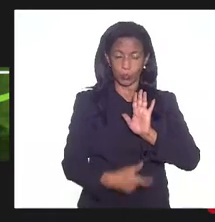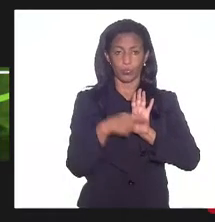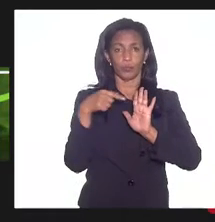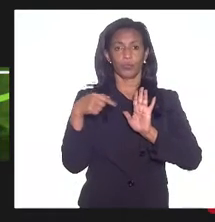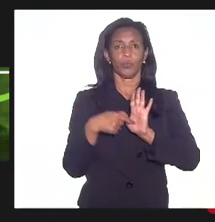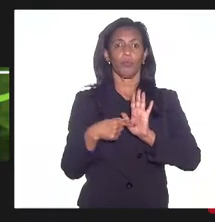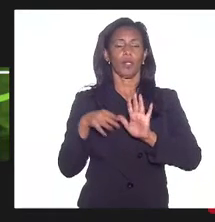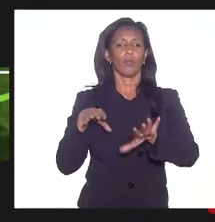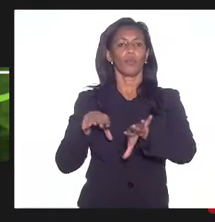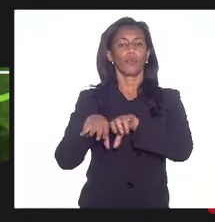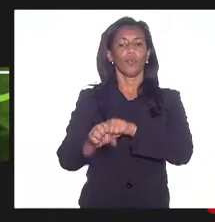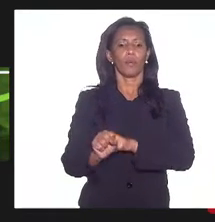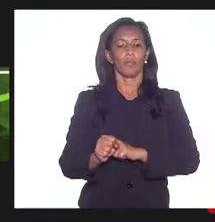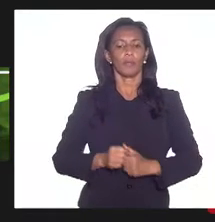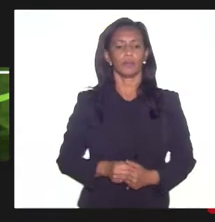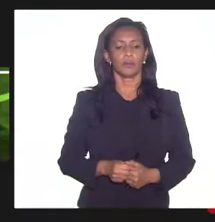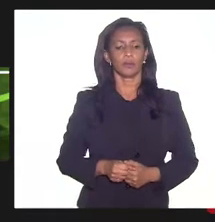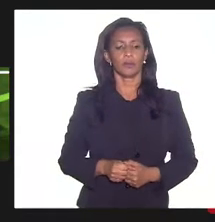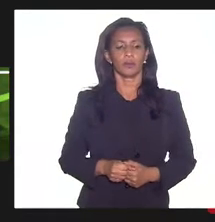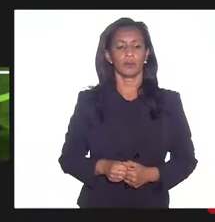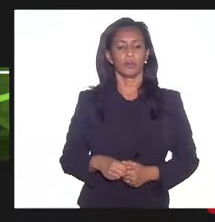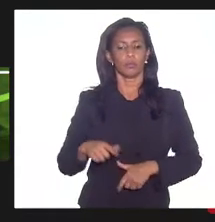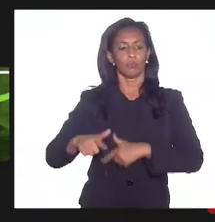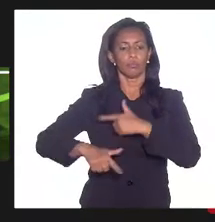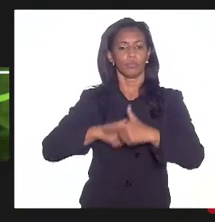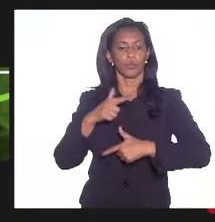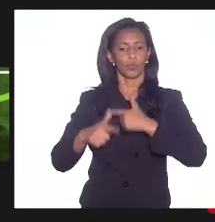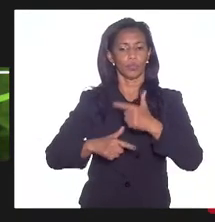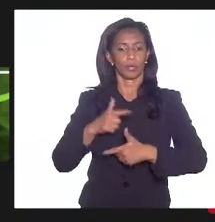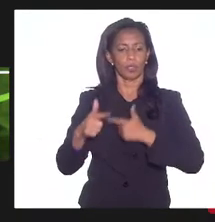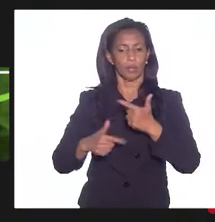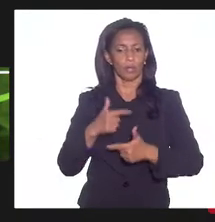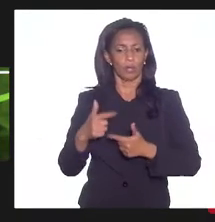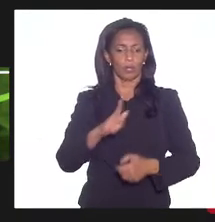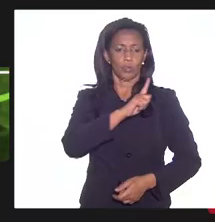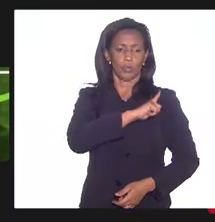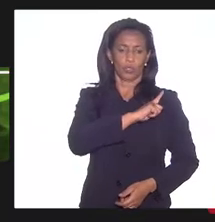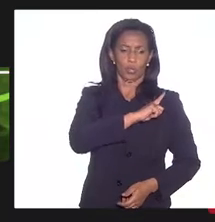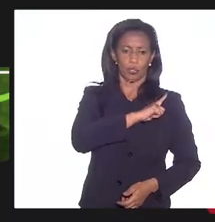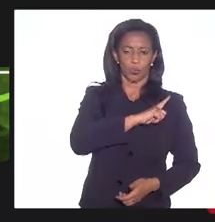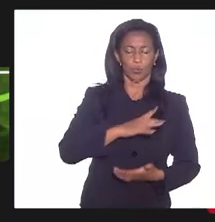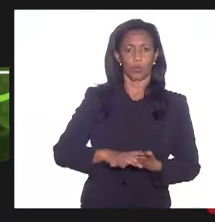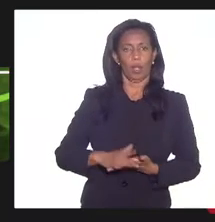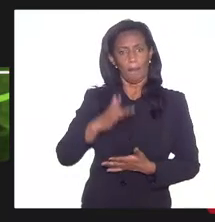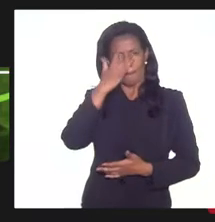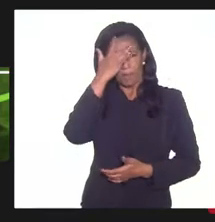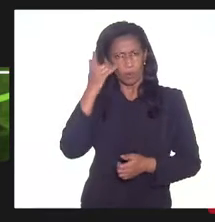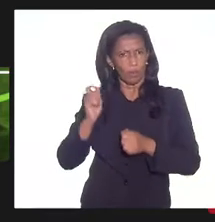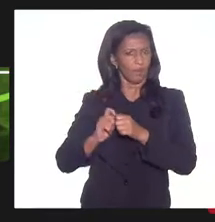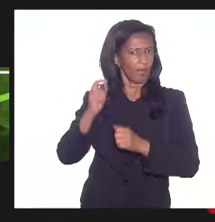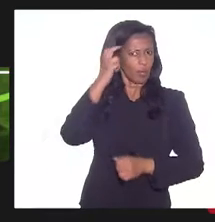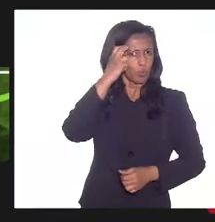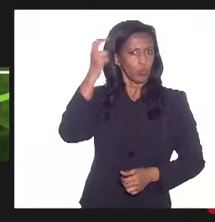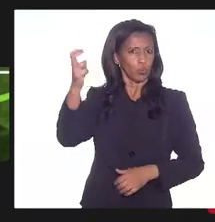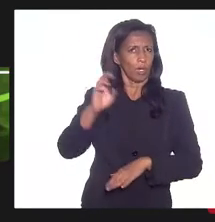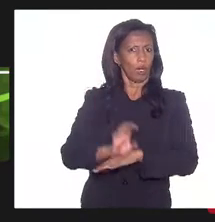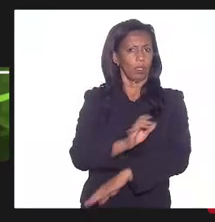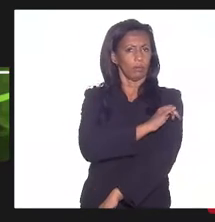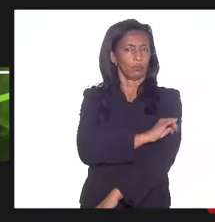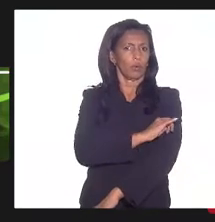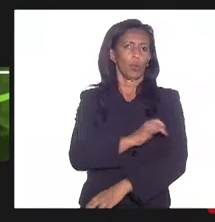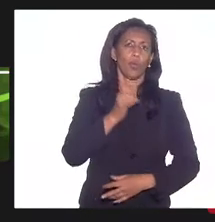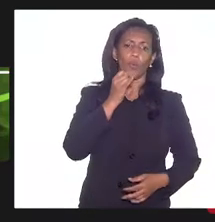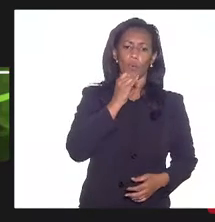questão da formação dos trabalhadores e trabalhadoras, dos gestores, enfim, dos fazedores de cultura do Estado do Rio de Janeiro. Como,